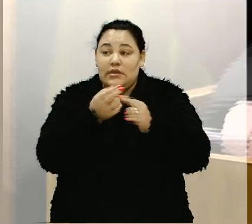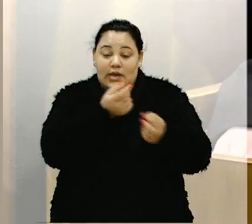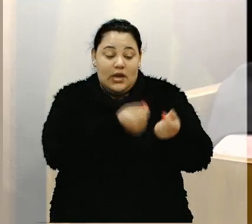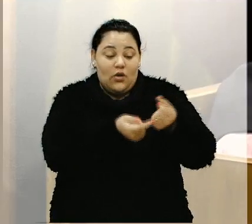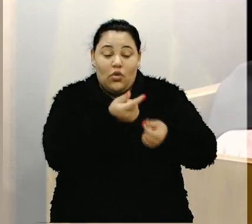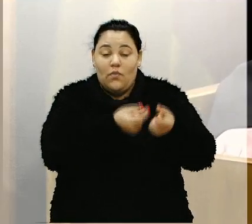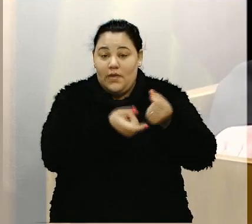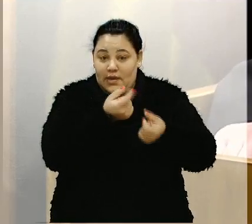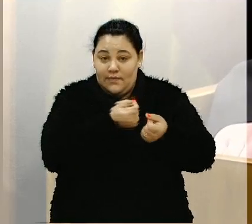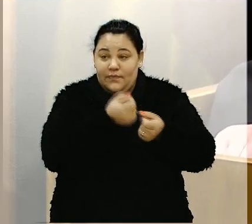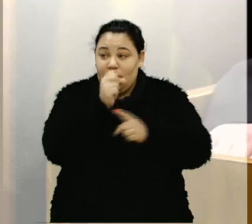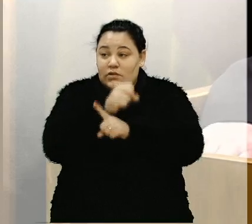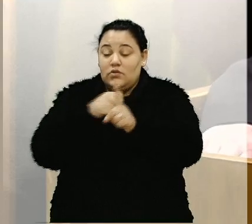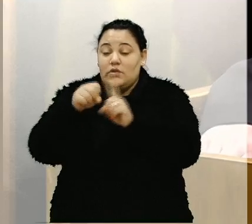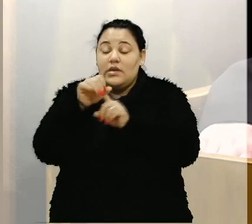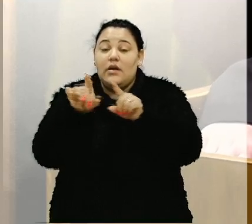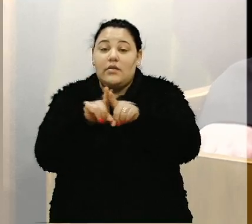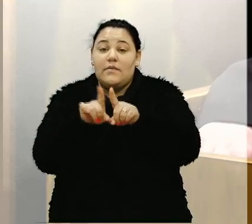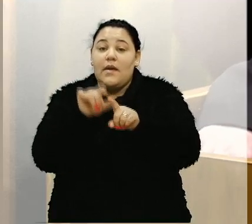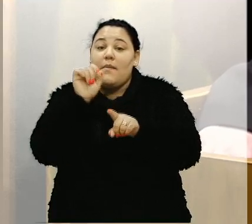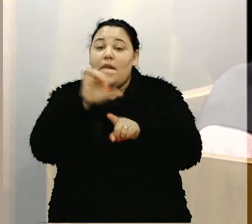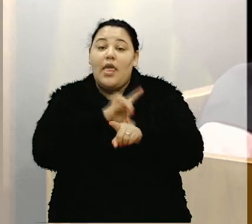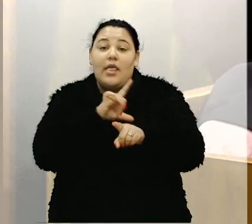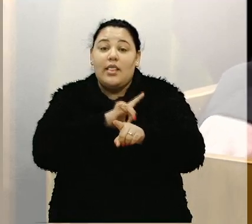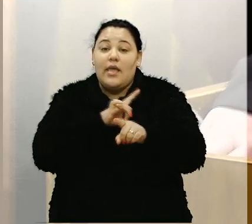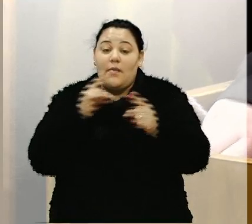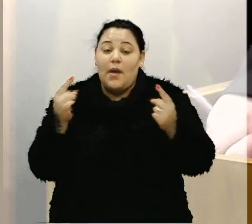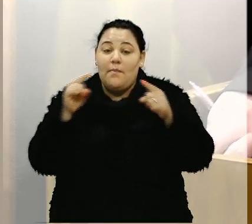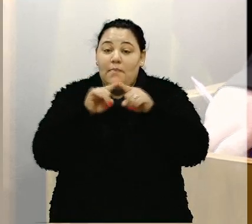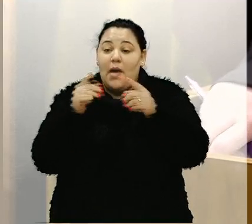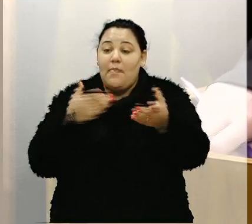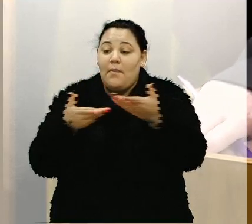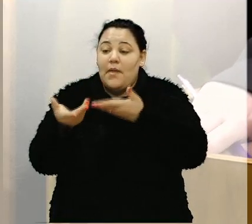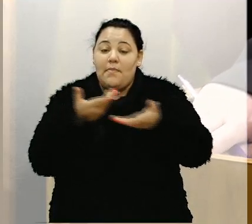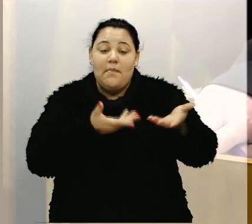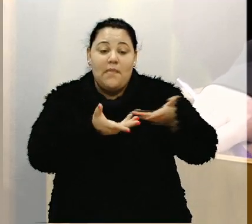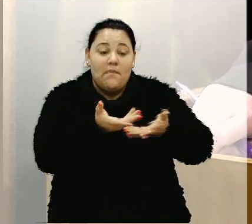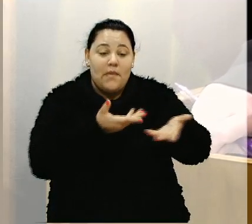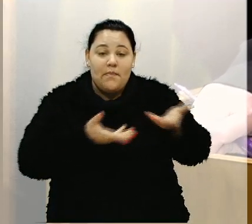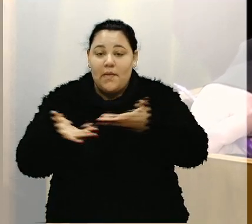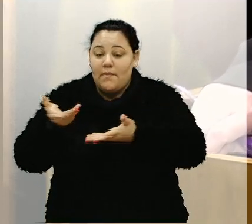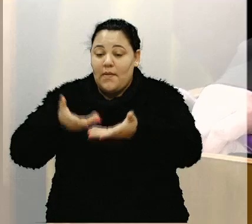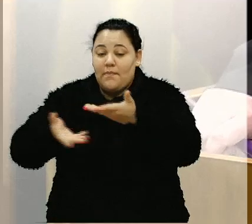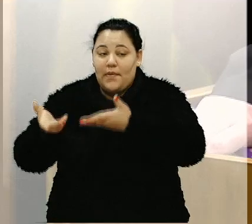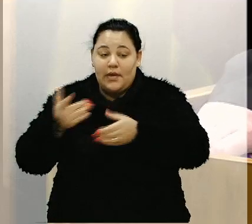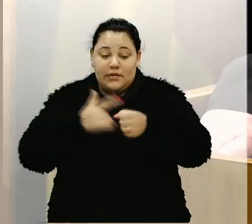sociais, para que haja um intercâmbio entre cidades irmãs.